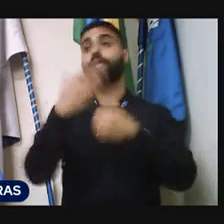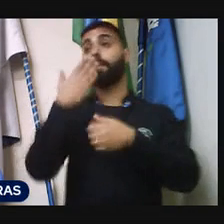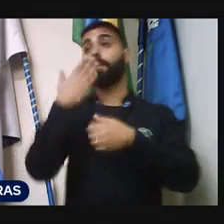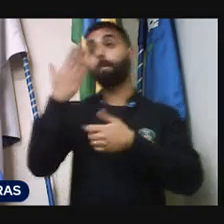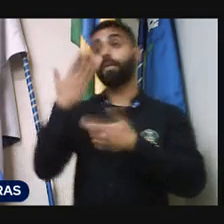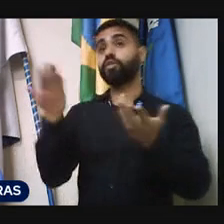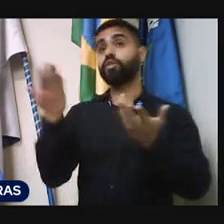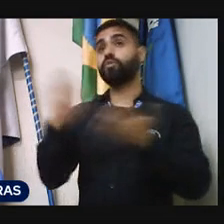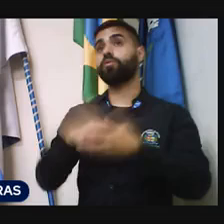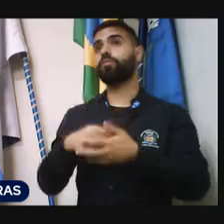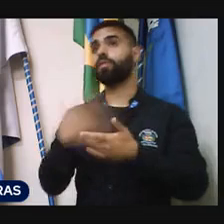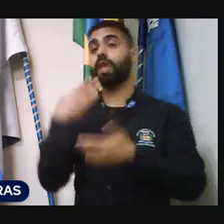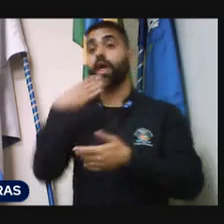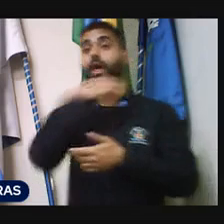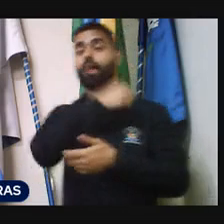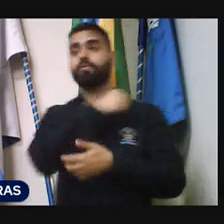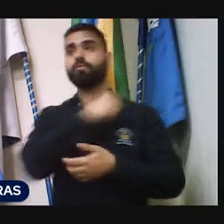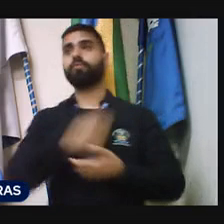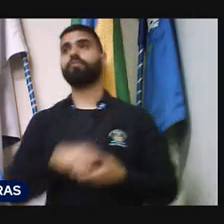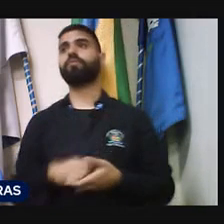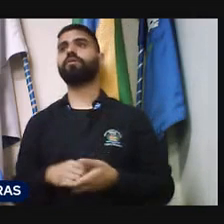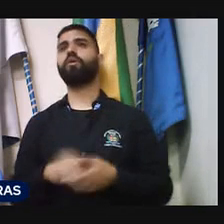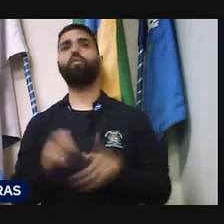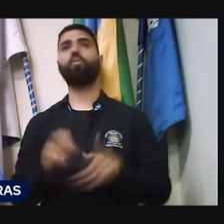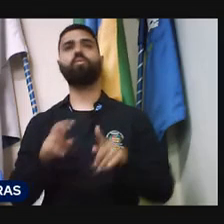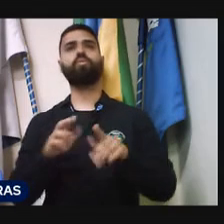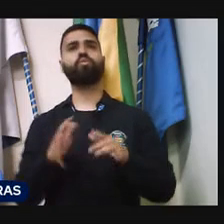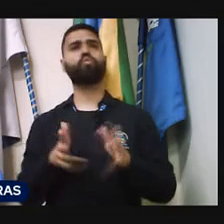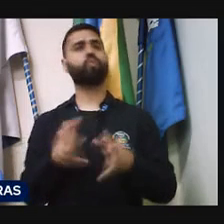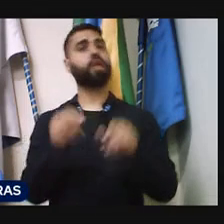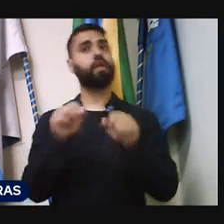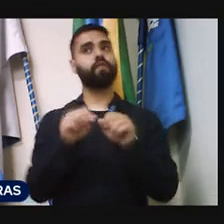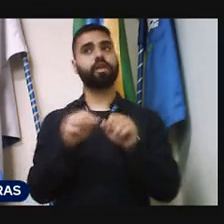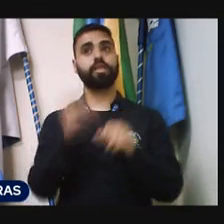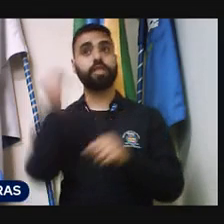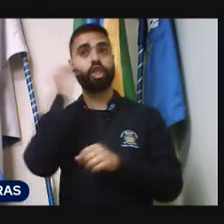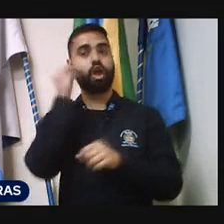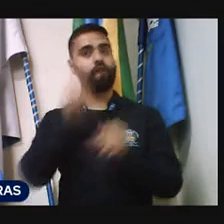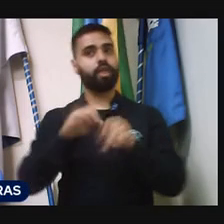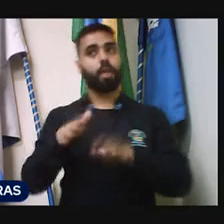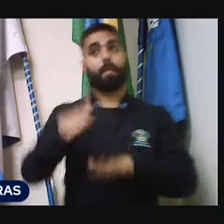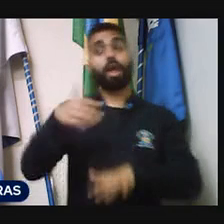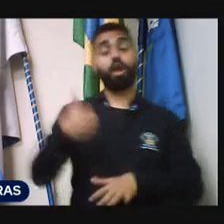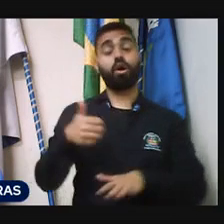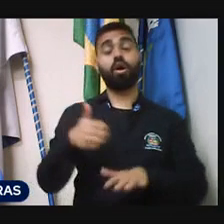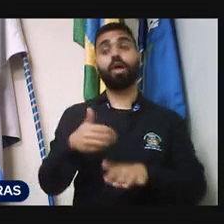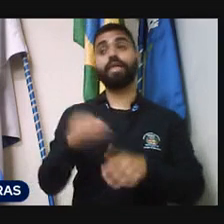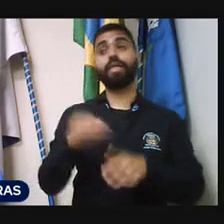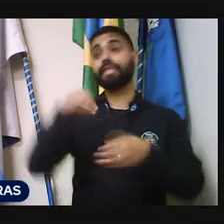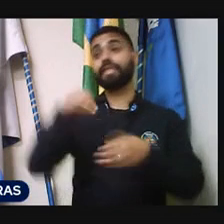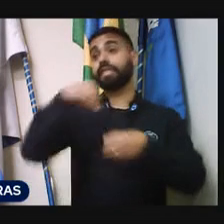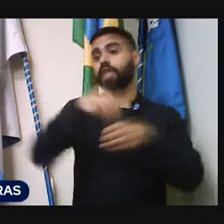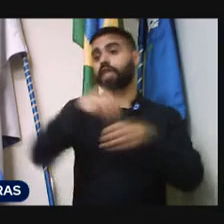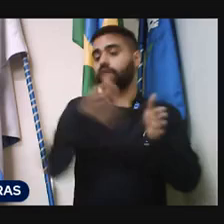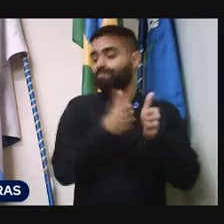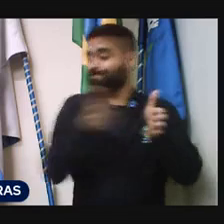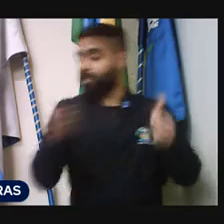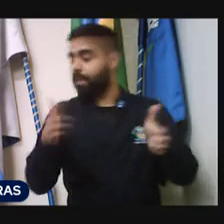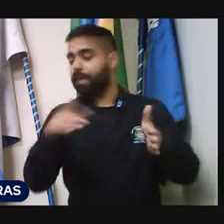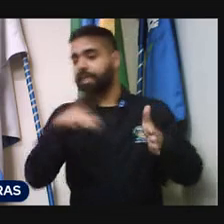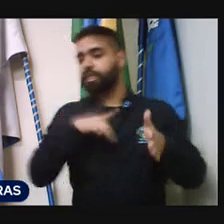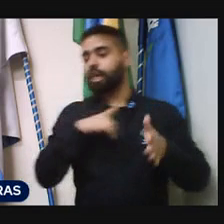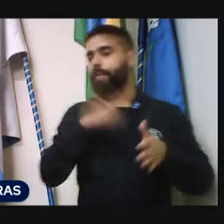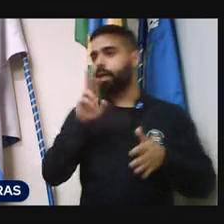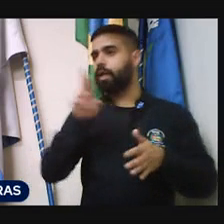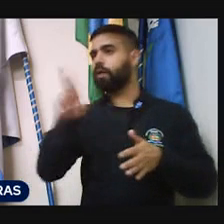pediu a maior rapidez possível então tudo foi feito da melhor forma que foi possível dentro do tempo a gente tinha